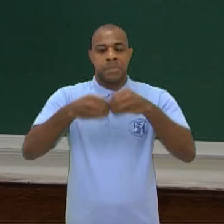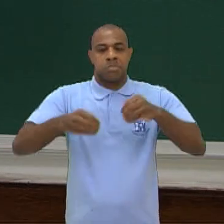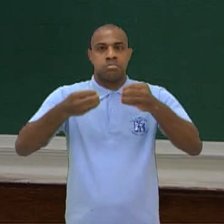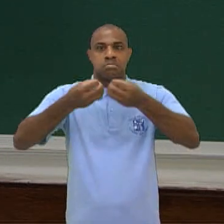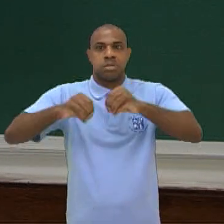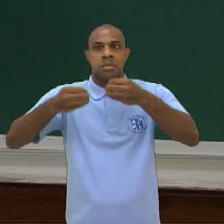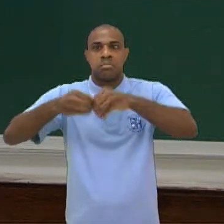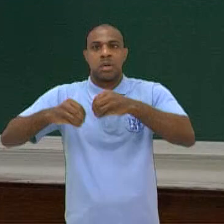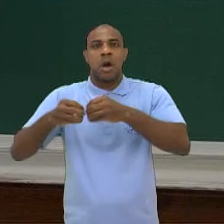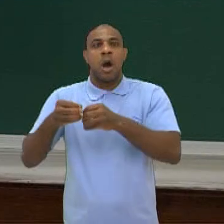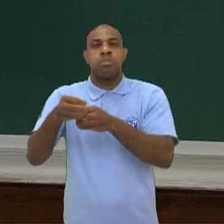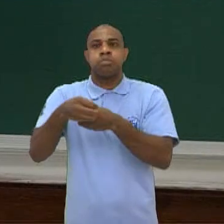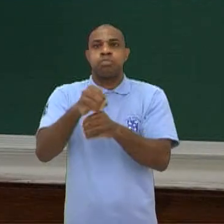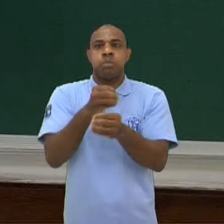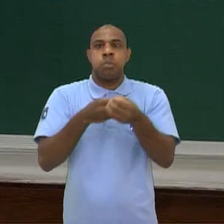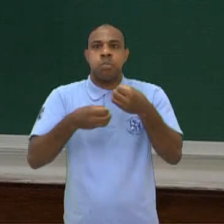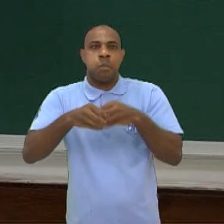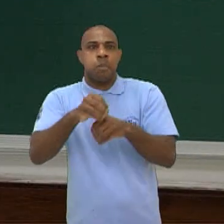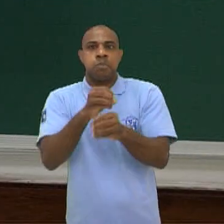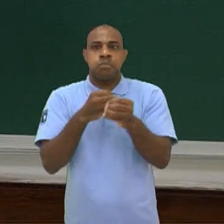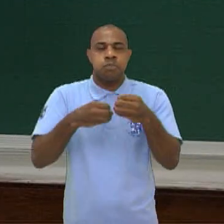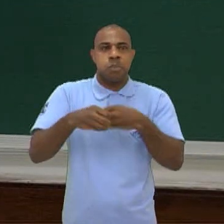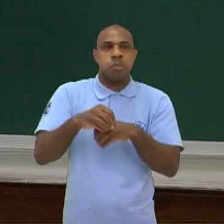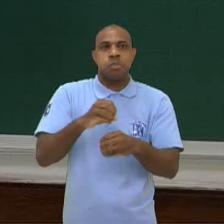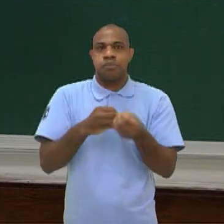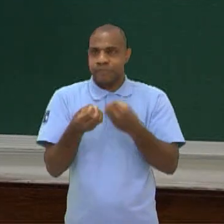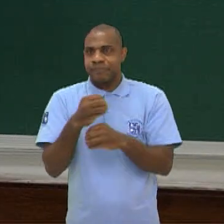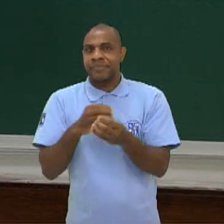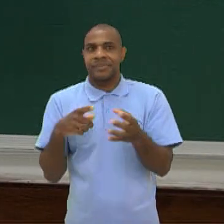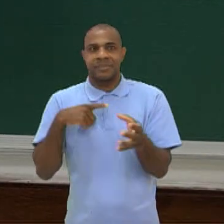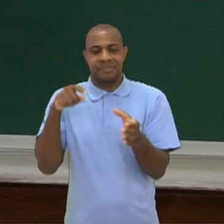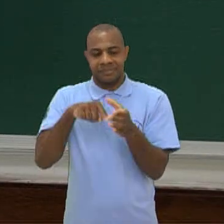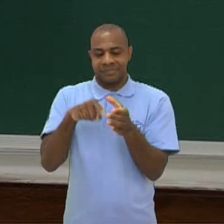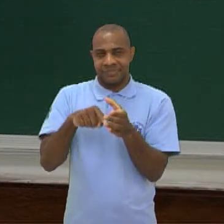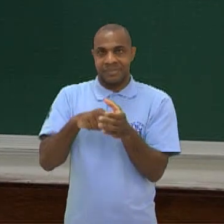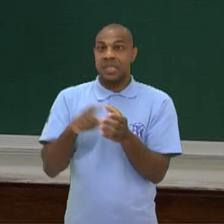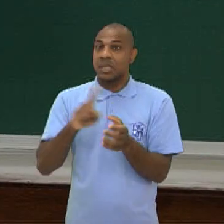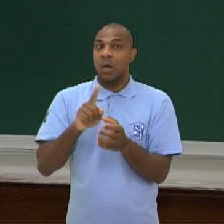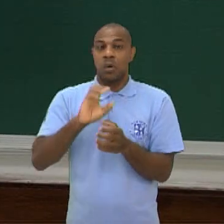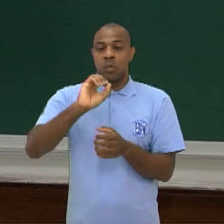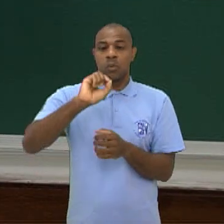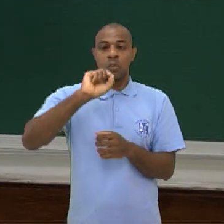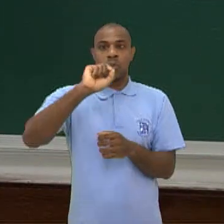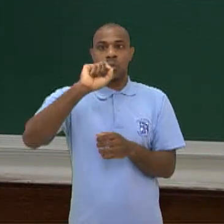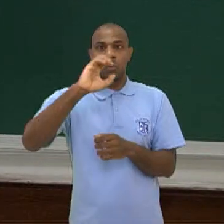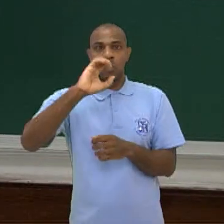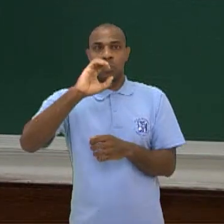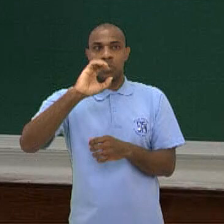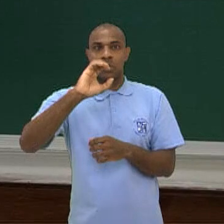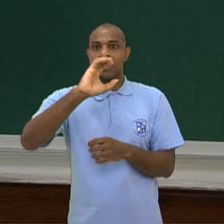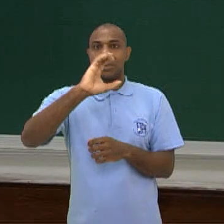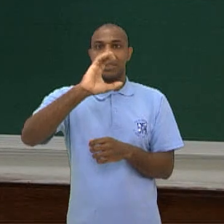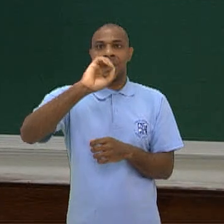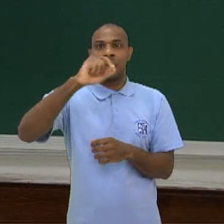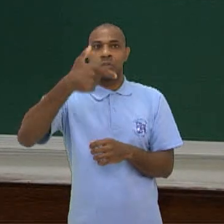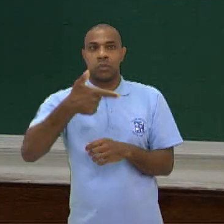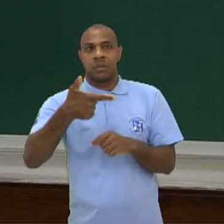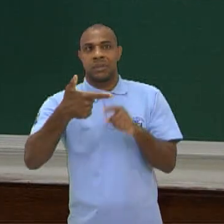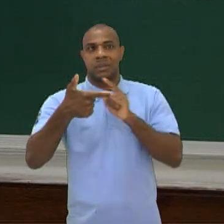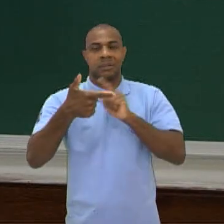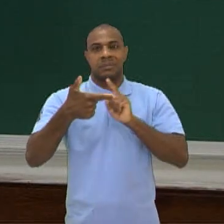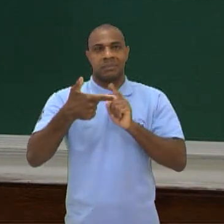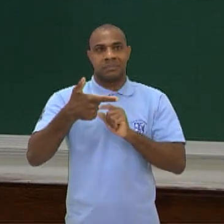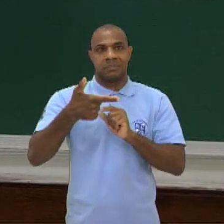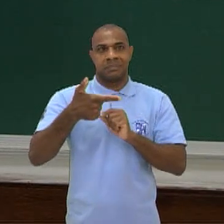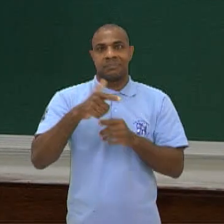água. É a água que é transformada em oxigênio para a nossa respiração, e não o gás carbônico. O gás carbônico ele é transformado em glicose, o alimento da